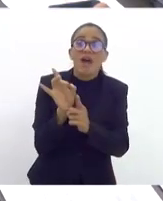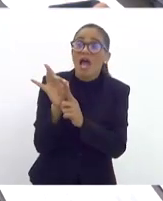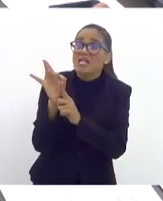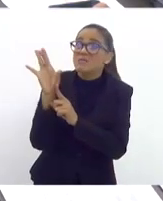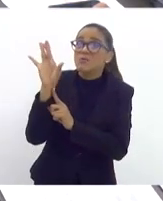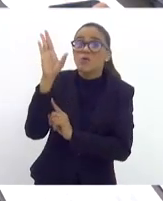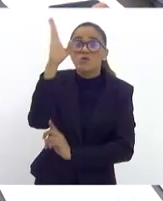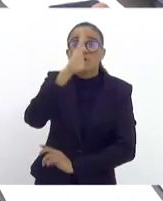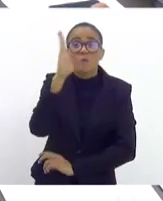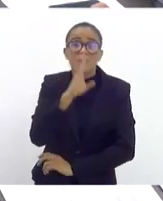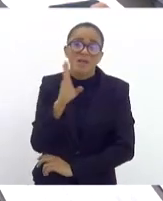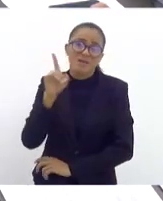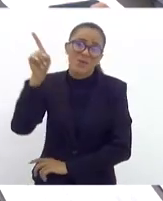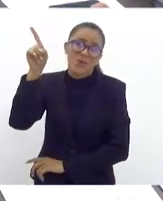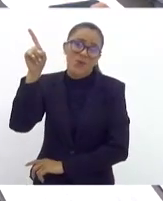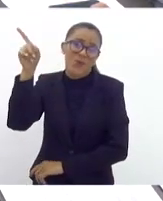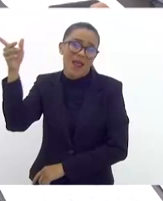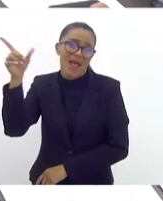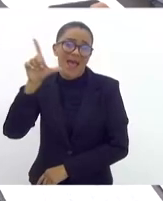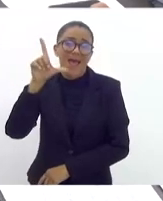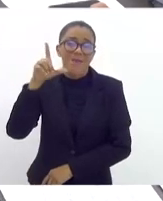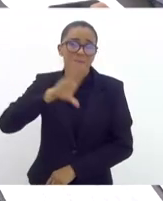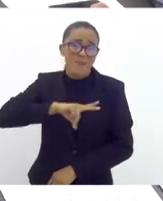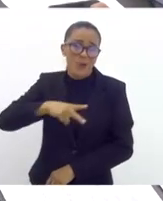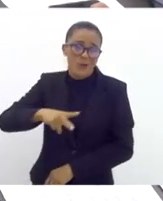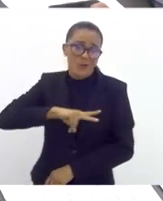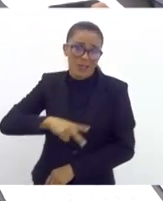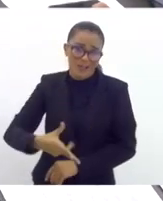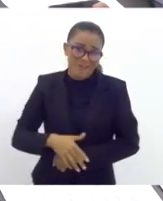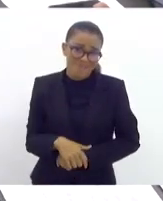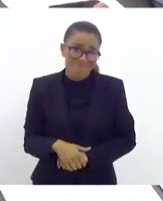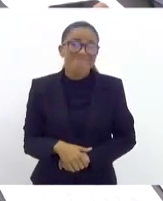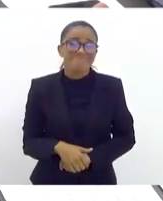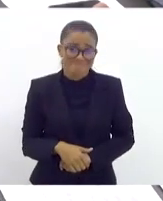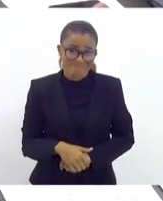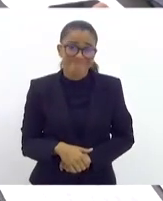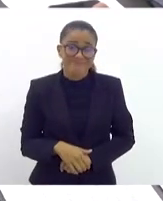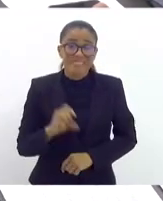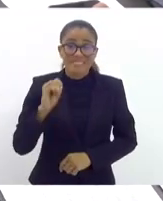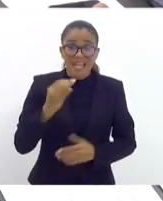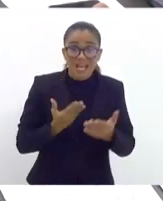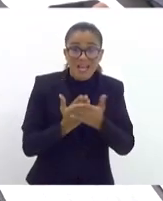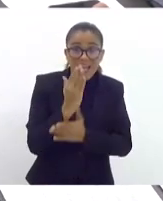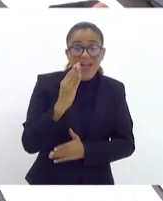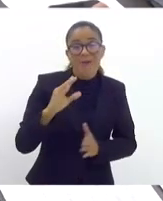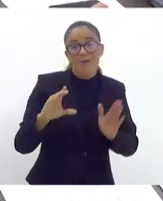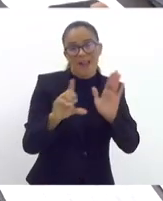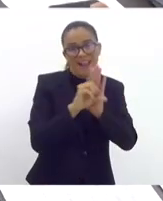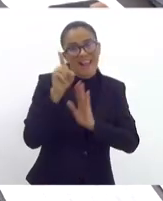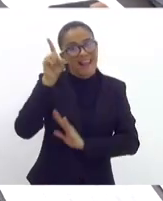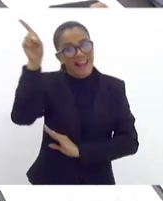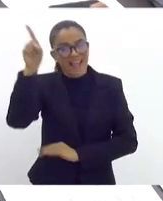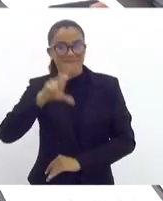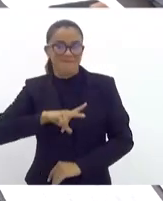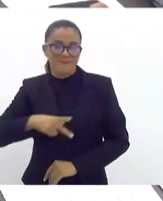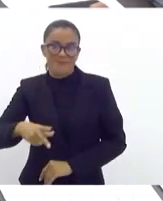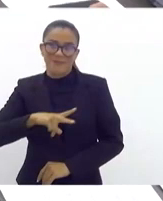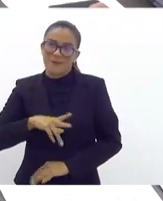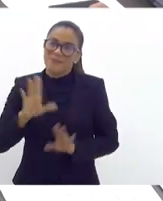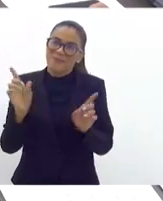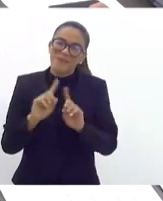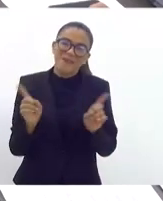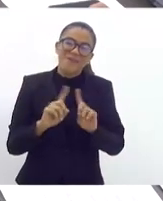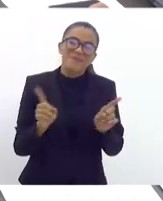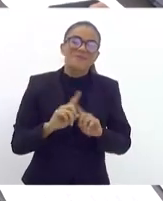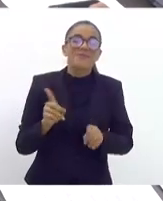não há nenhum tom de deboche nessa pergunta não pelo contrário aprovasse uma lenda Parlamento português Deputado a lei do deputado